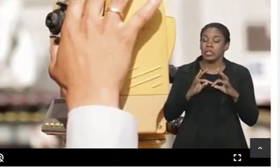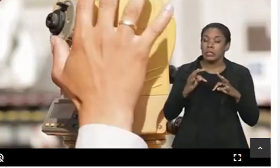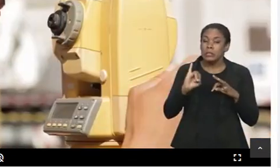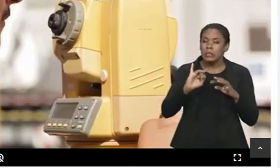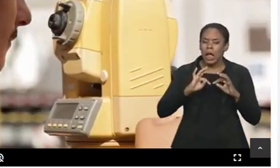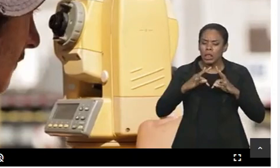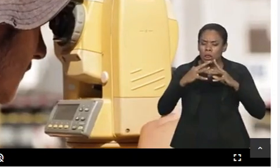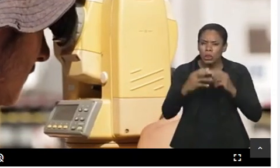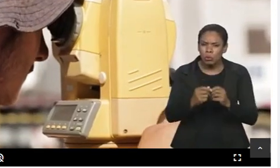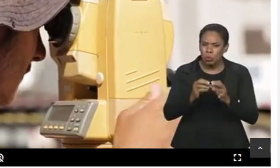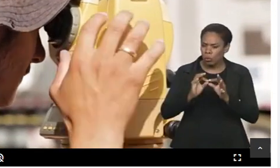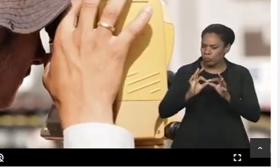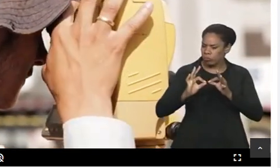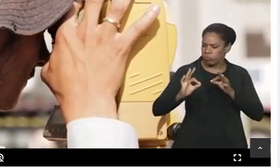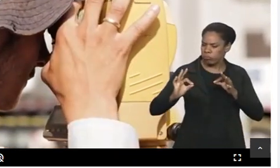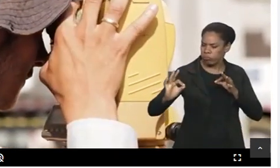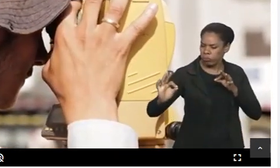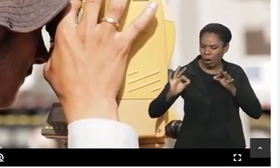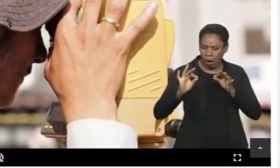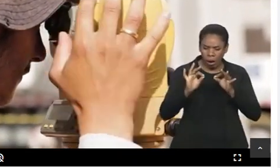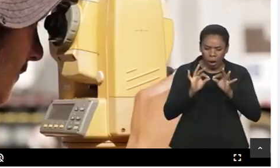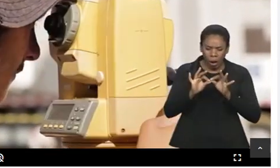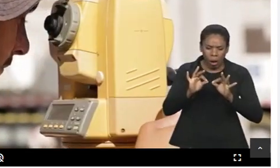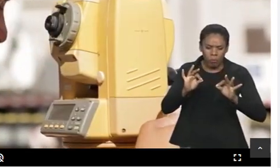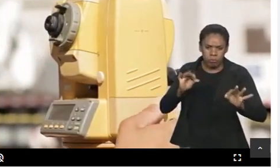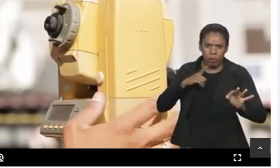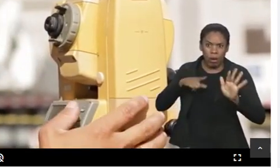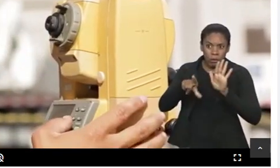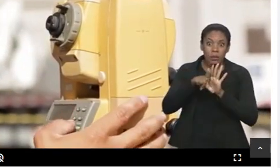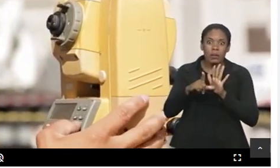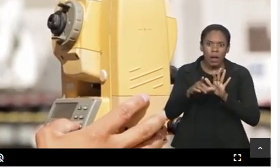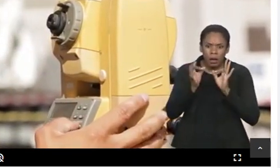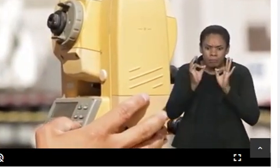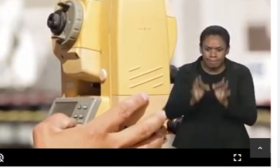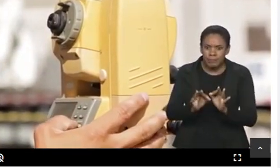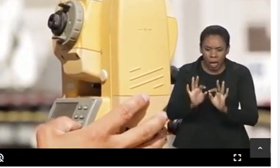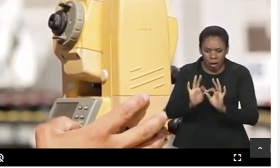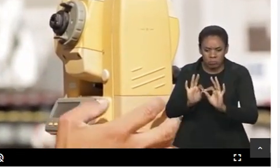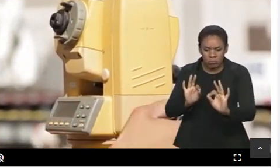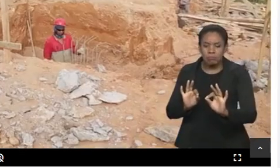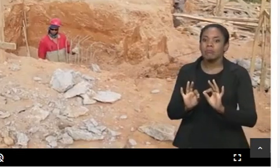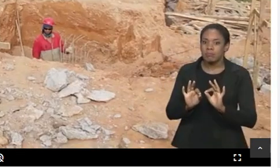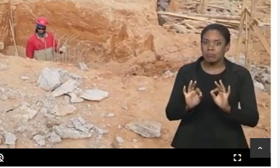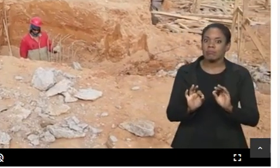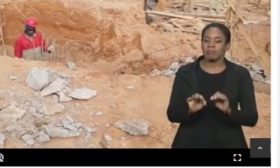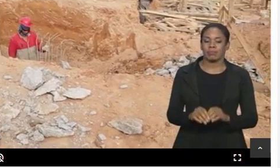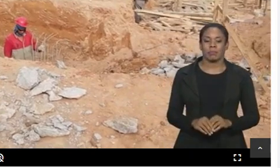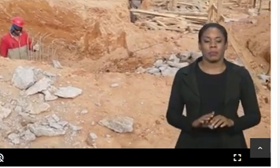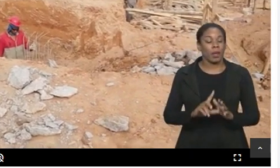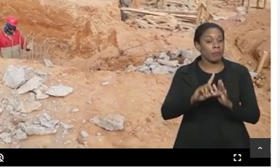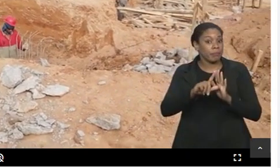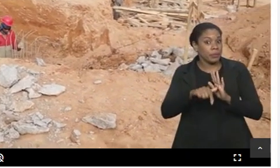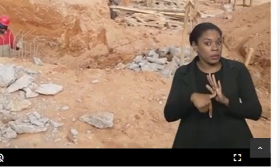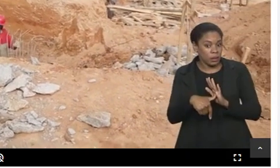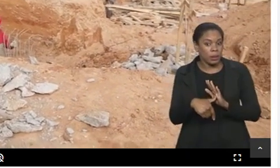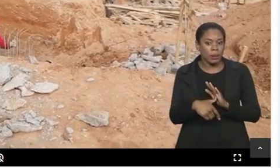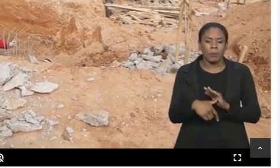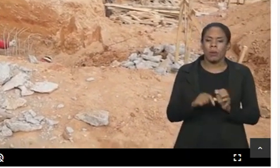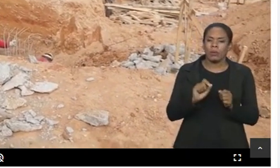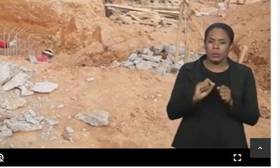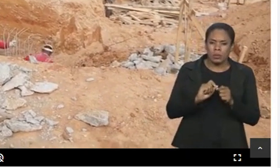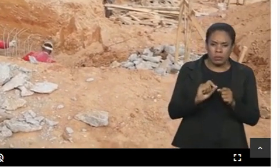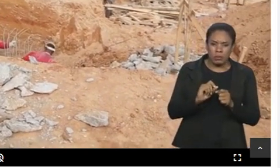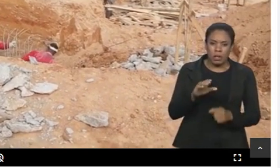os recuos exigidos pela legislação da cidade vão ser obedecidos. E é depois da concretagem